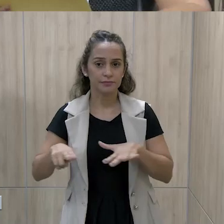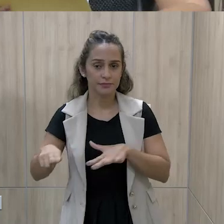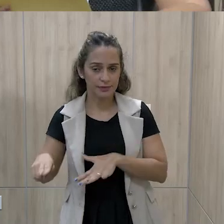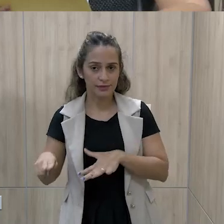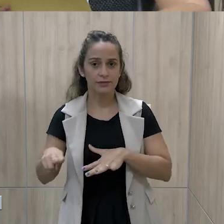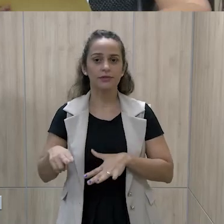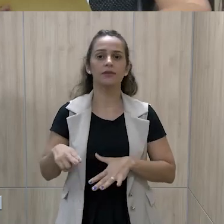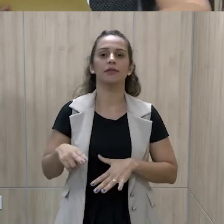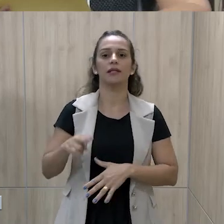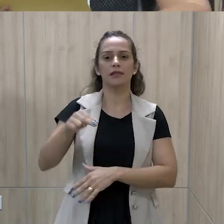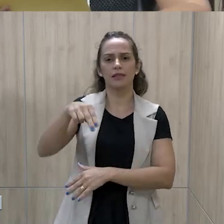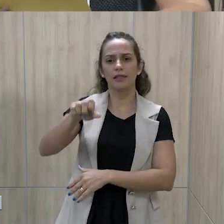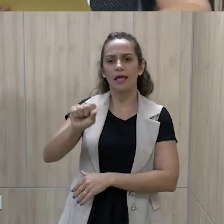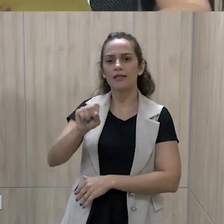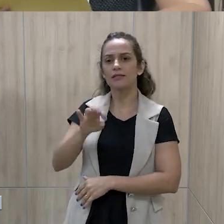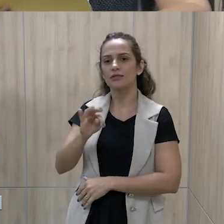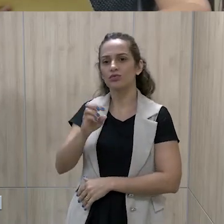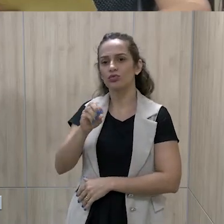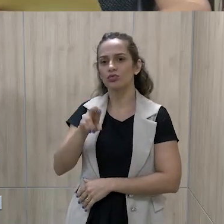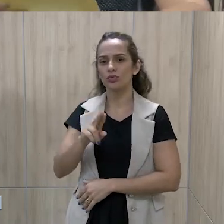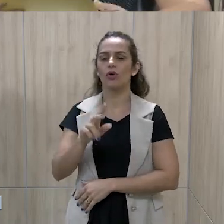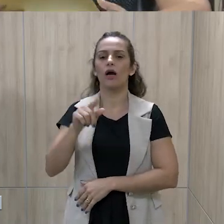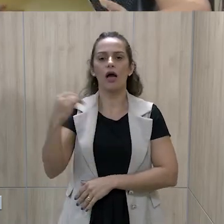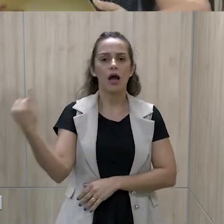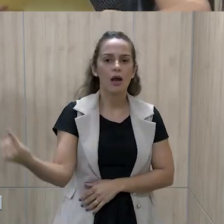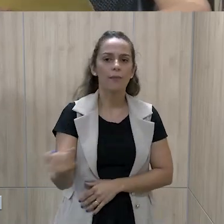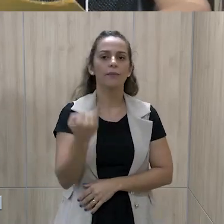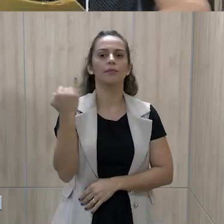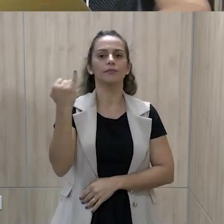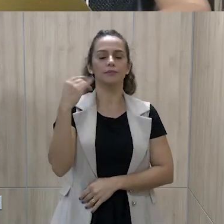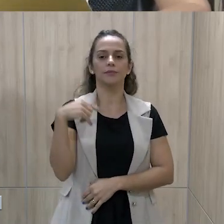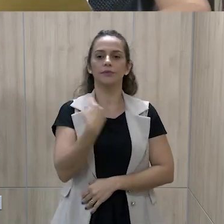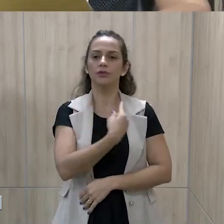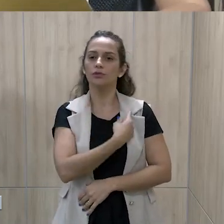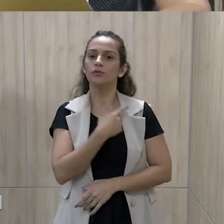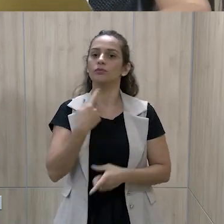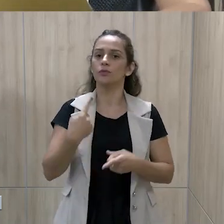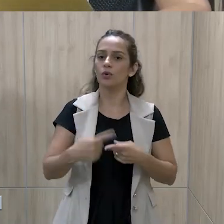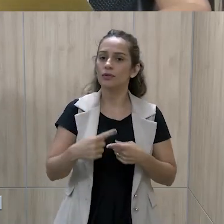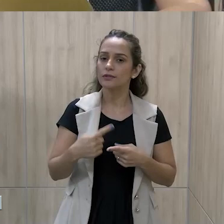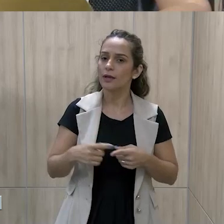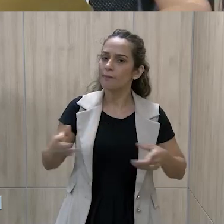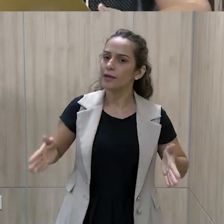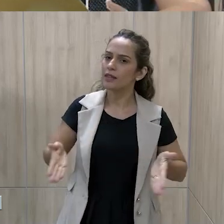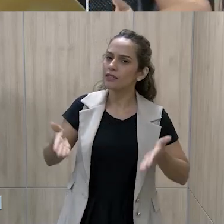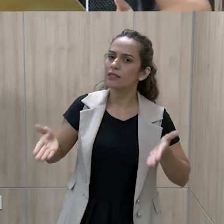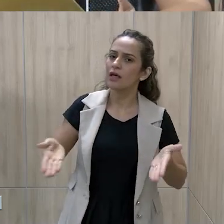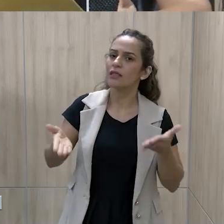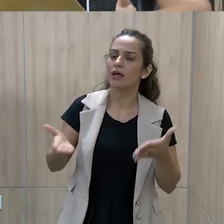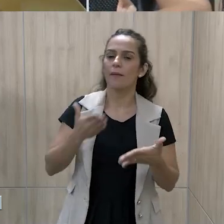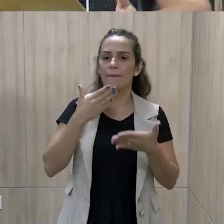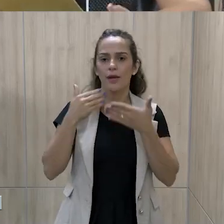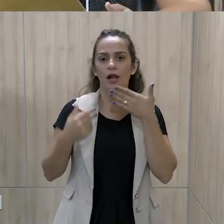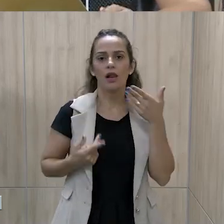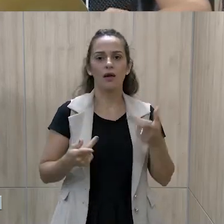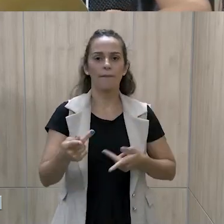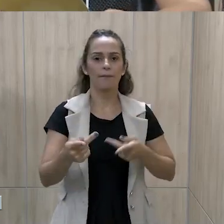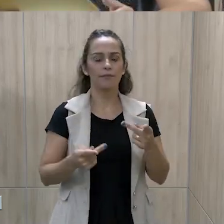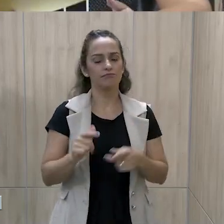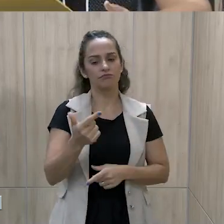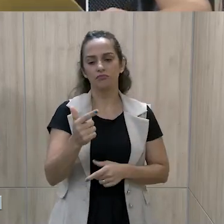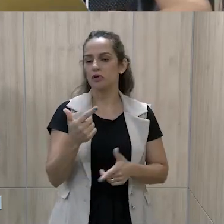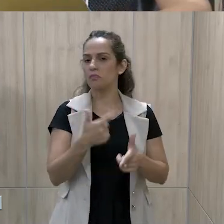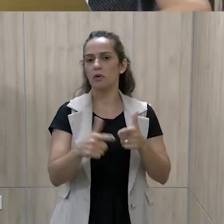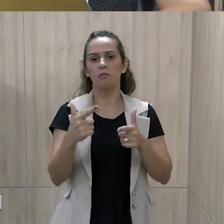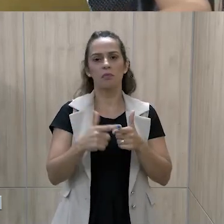essa semana nós touro super importante para a gente realmente assim cada vez mais incentivar a melhorar